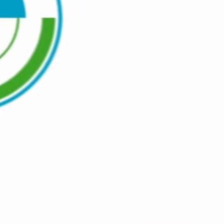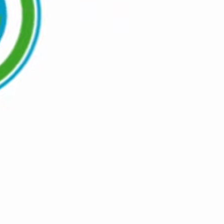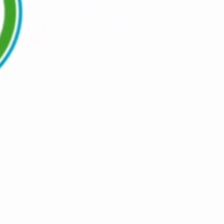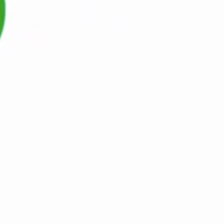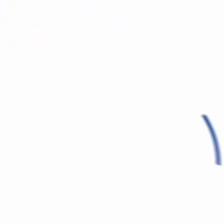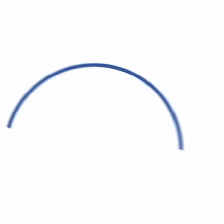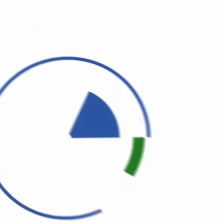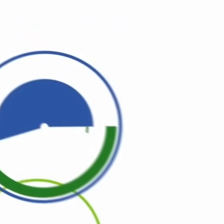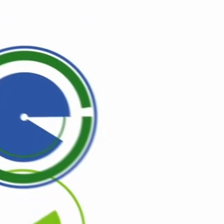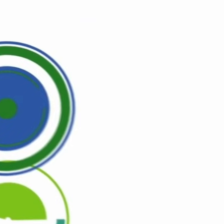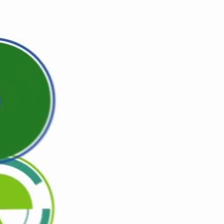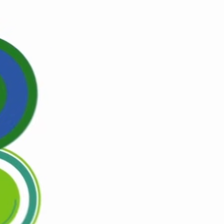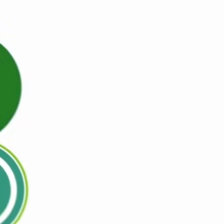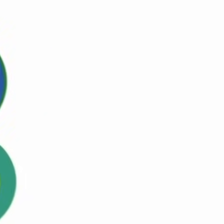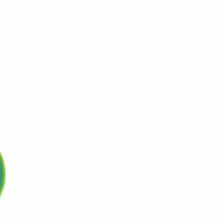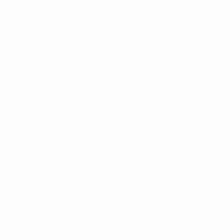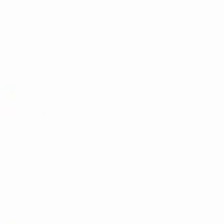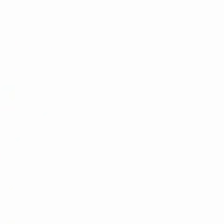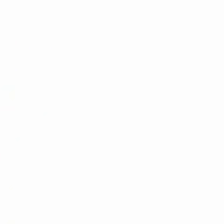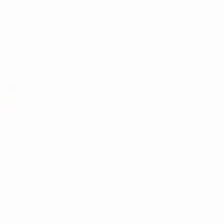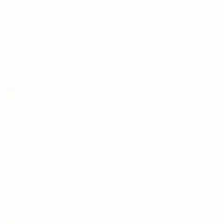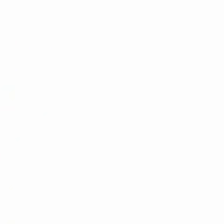E aí